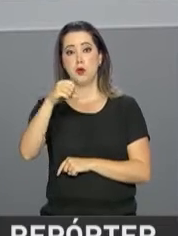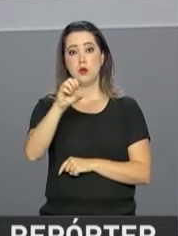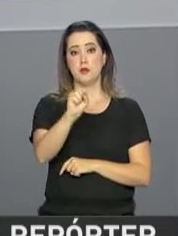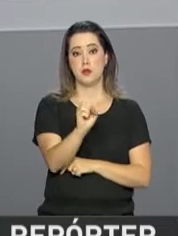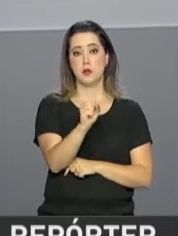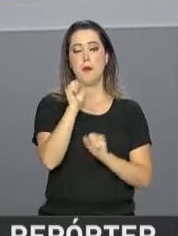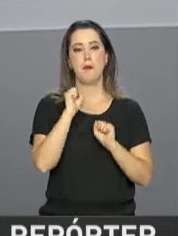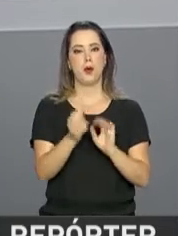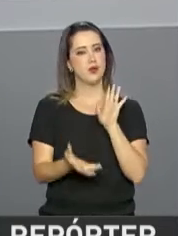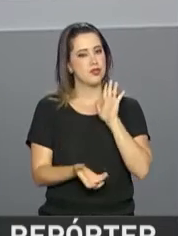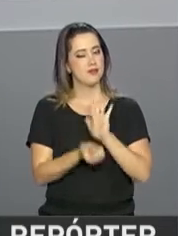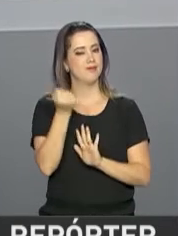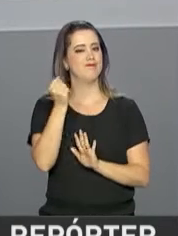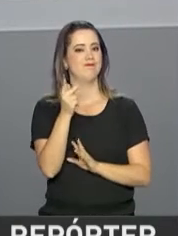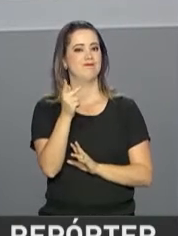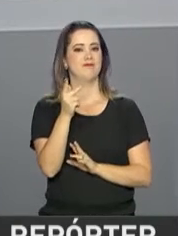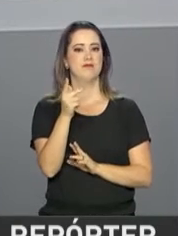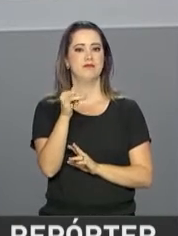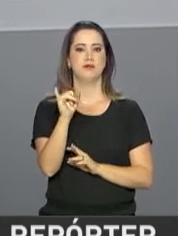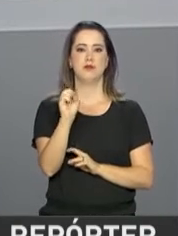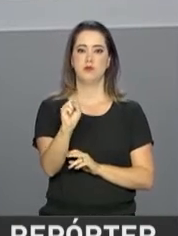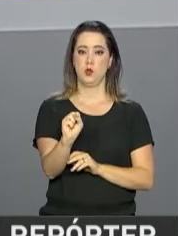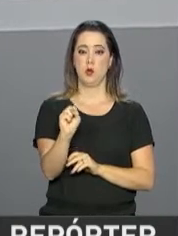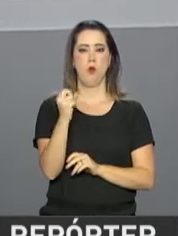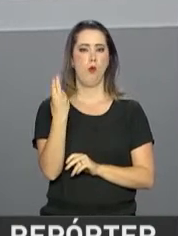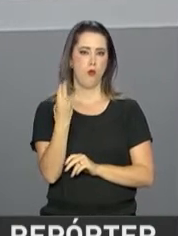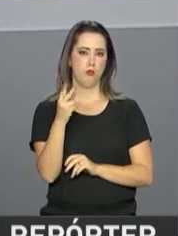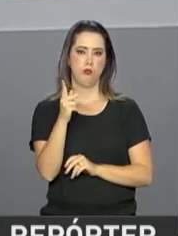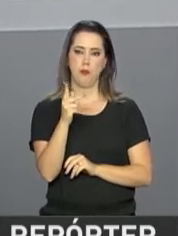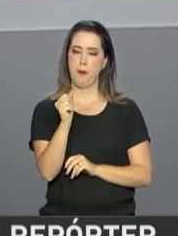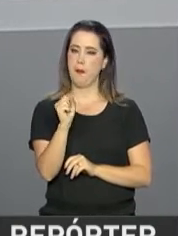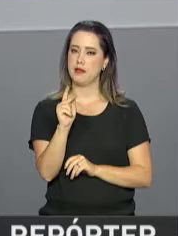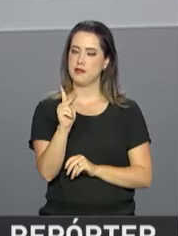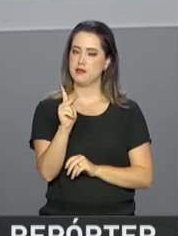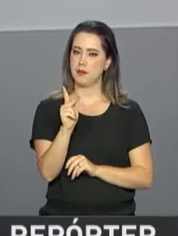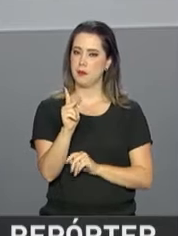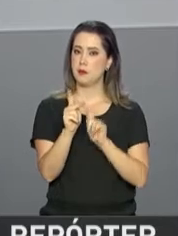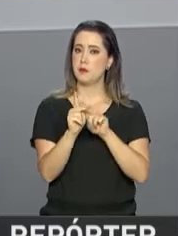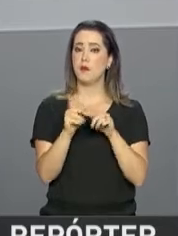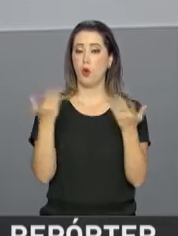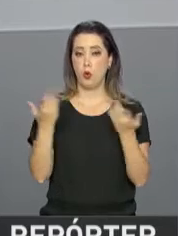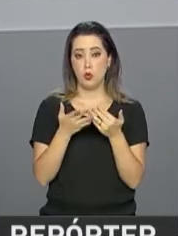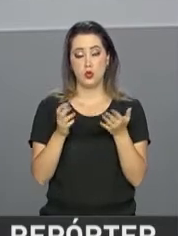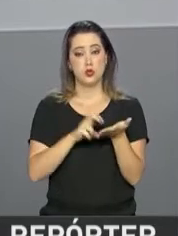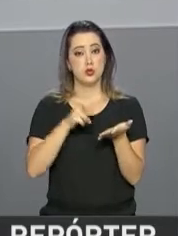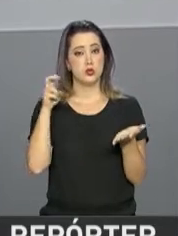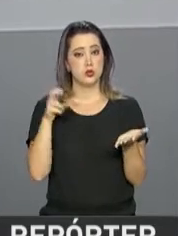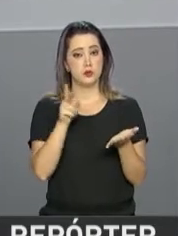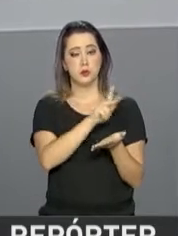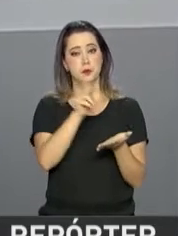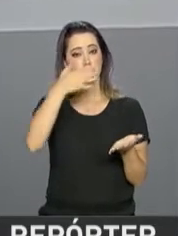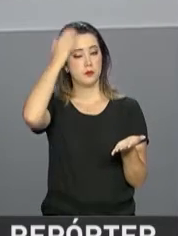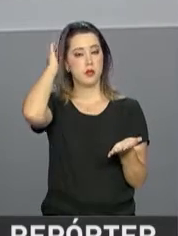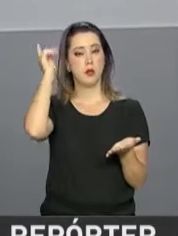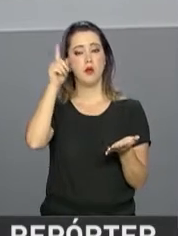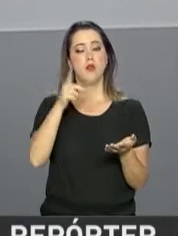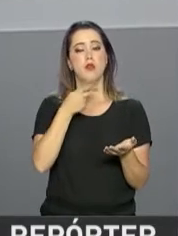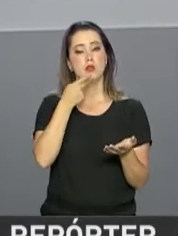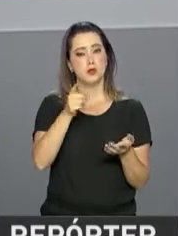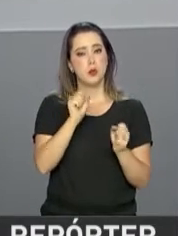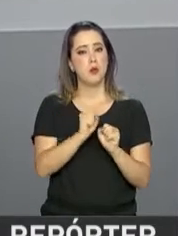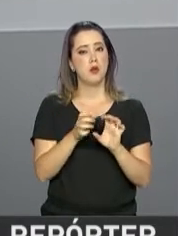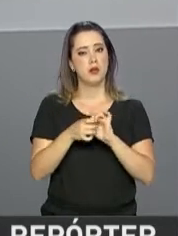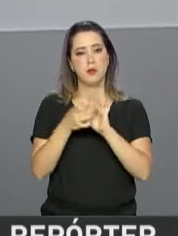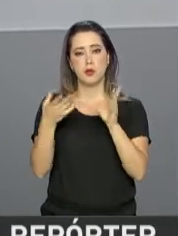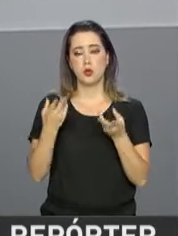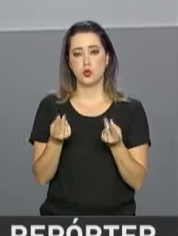podem sacar os recursos do pis pasep na manhã de hoje o presidente michel temer ampliou o recebimento desse benefício para 25